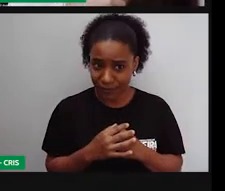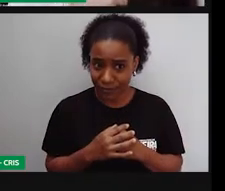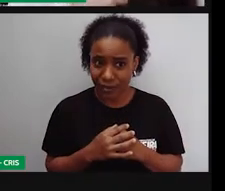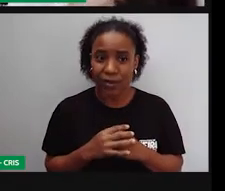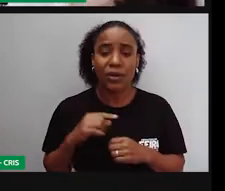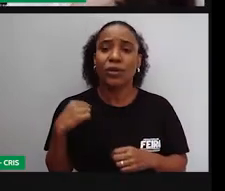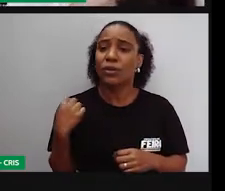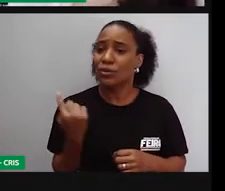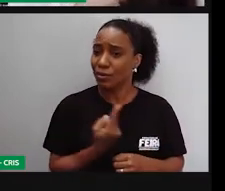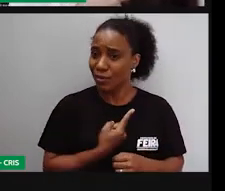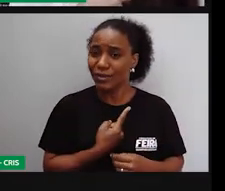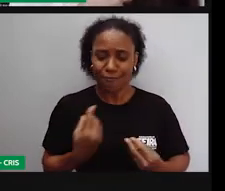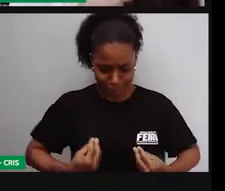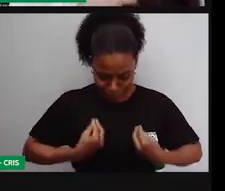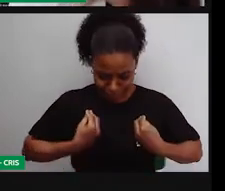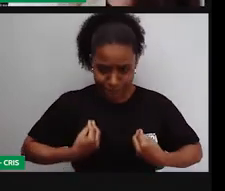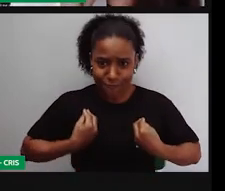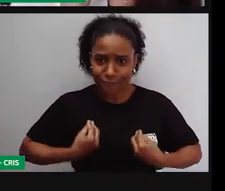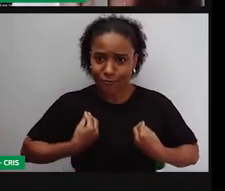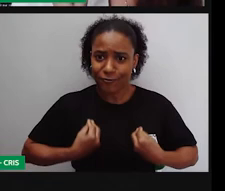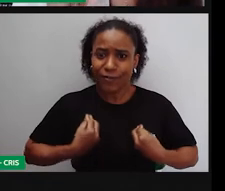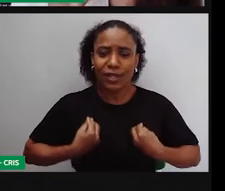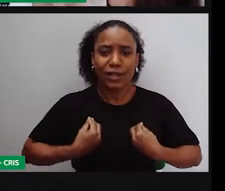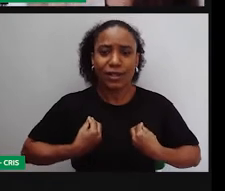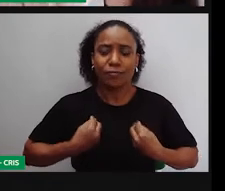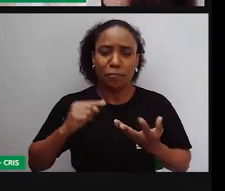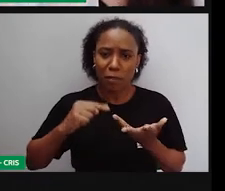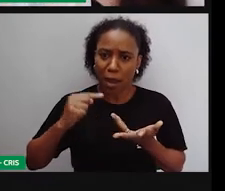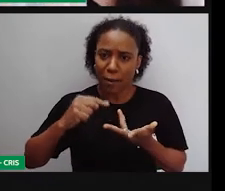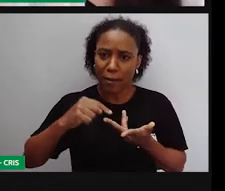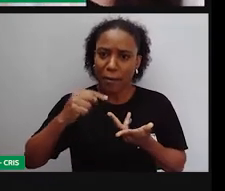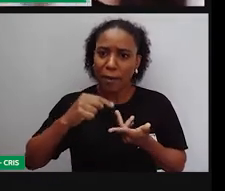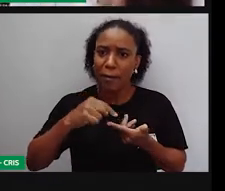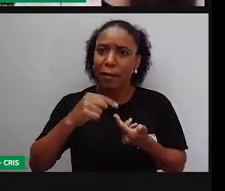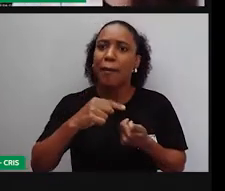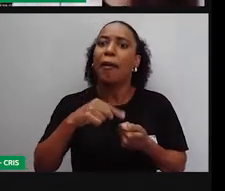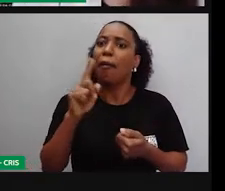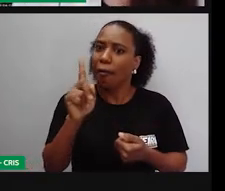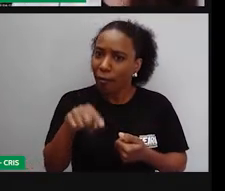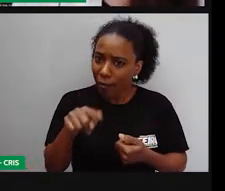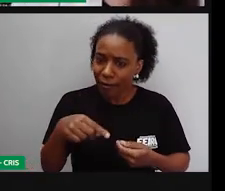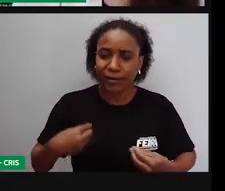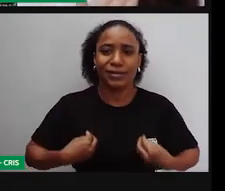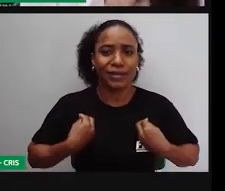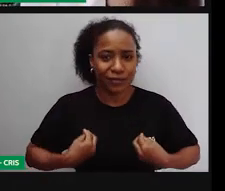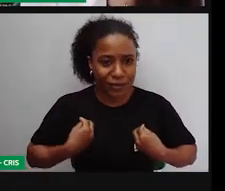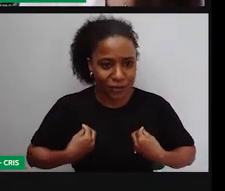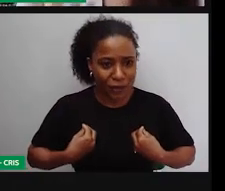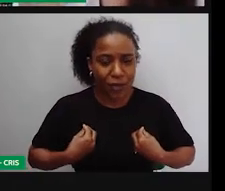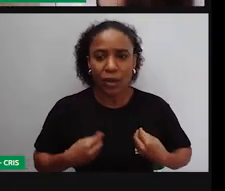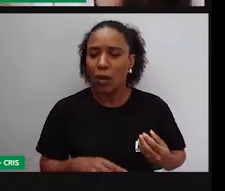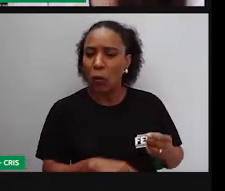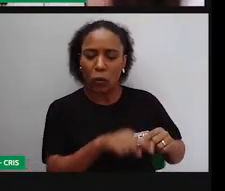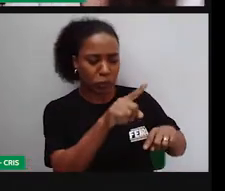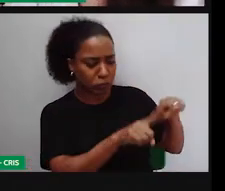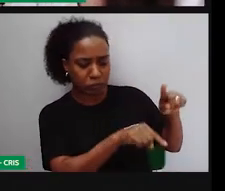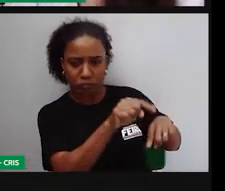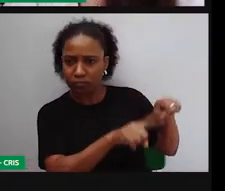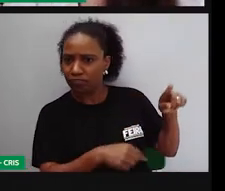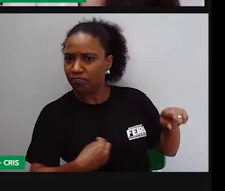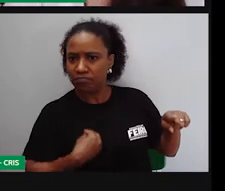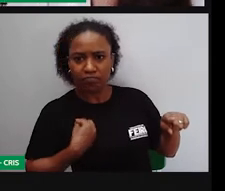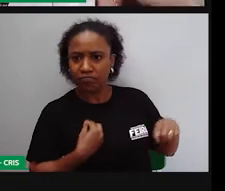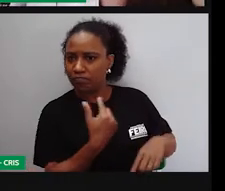me torna ser vivo? O que é que torna outro ser não vivo? Quais são as diferenças entre os seres